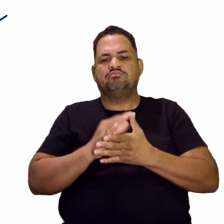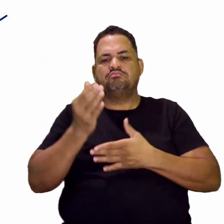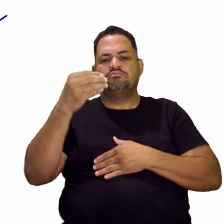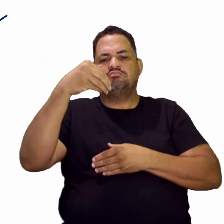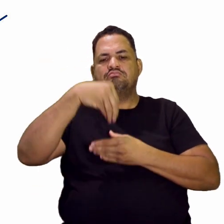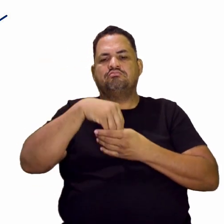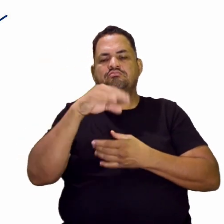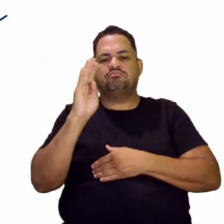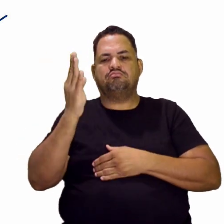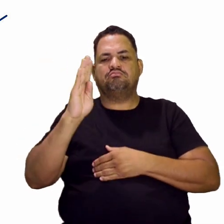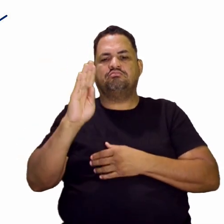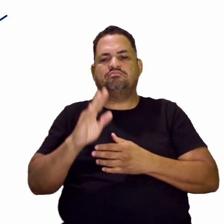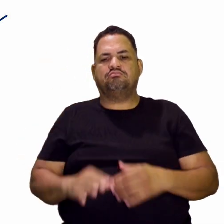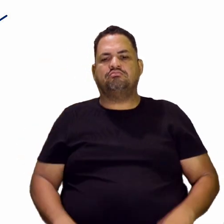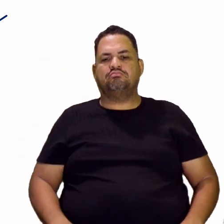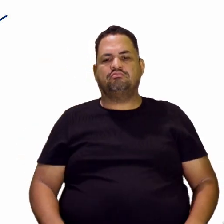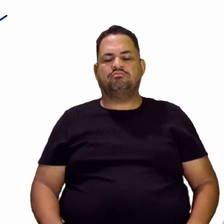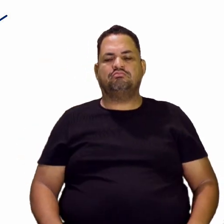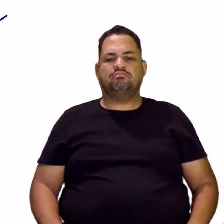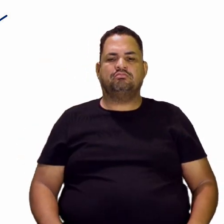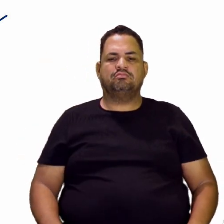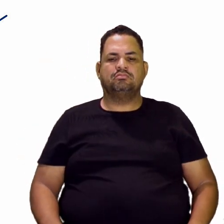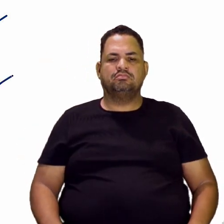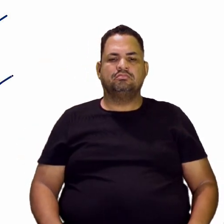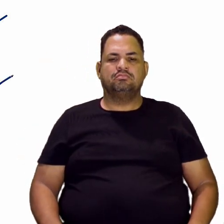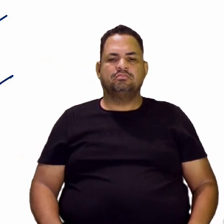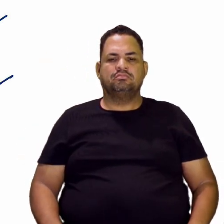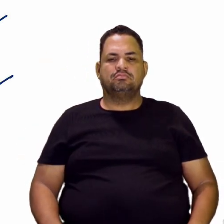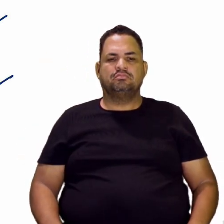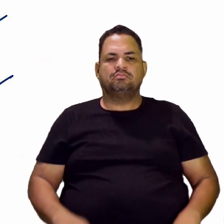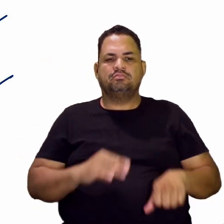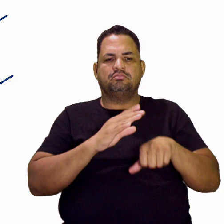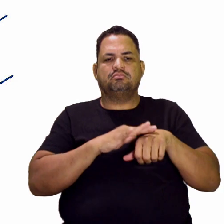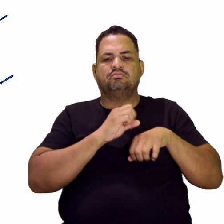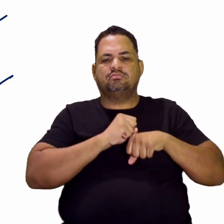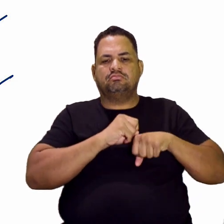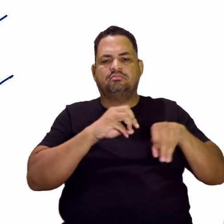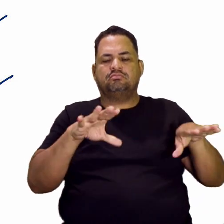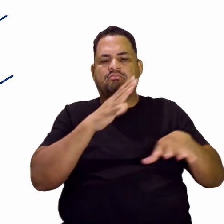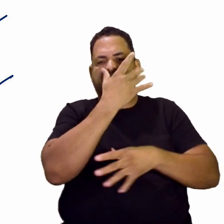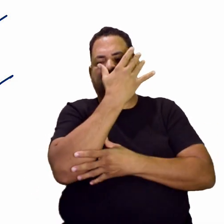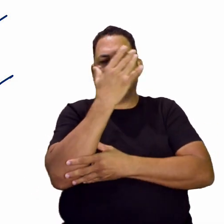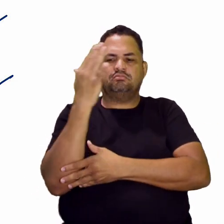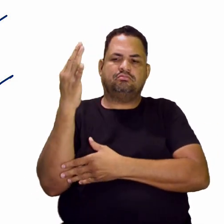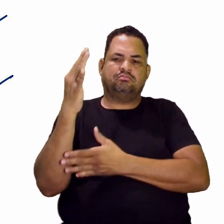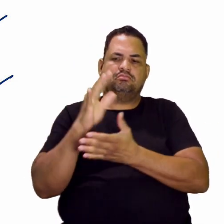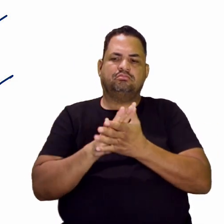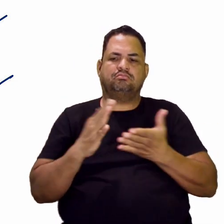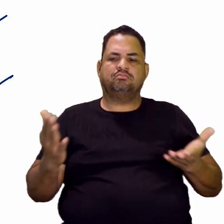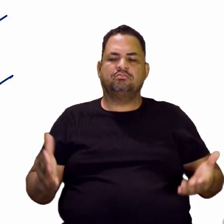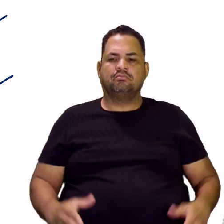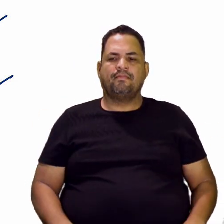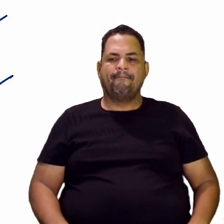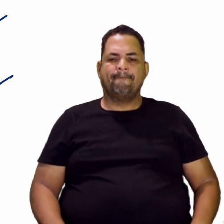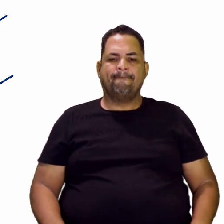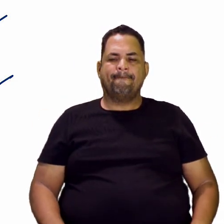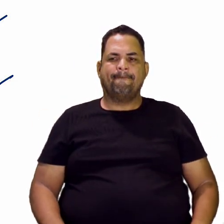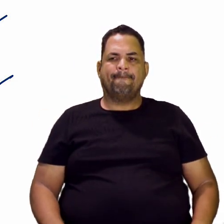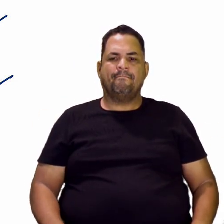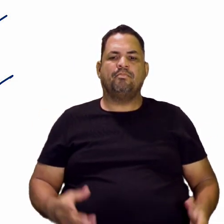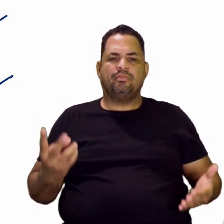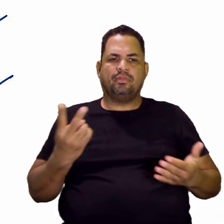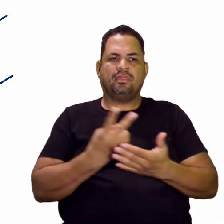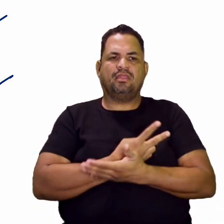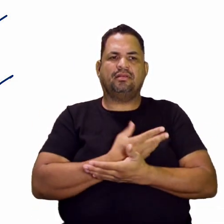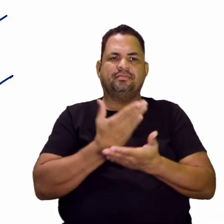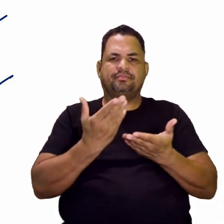biologia, sobretudo também a questão da contaminação ambiental, né? Que infelizmente